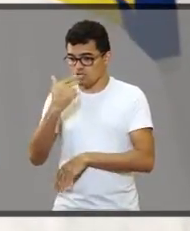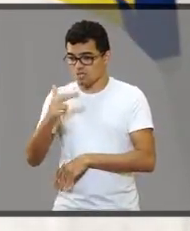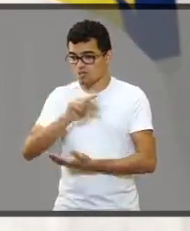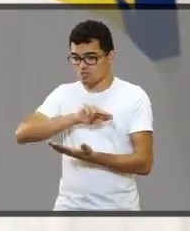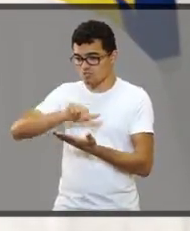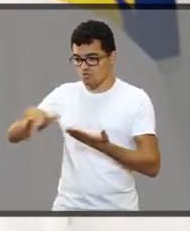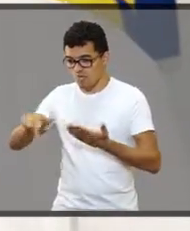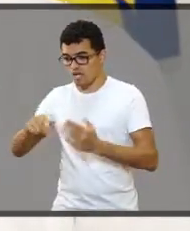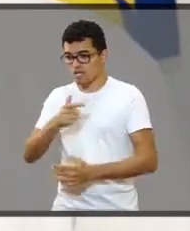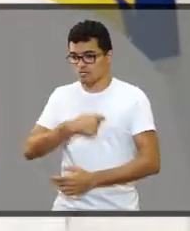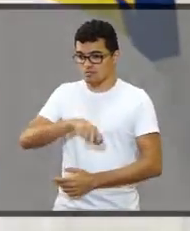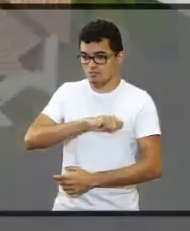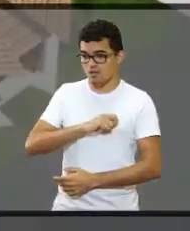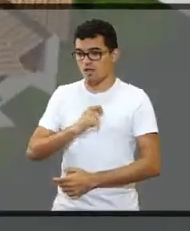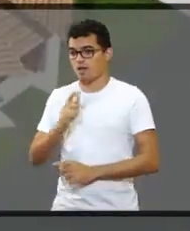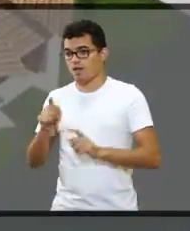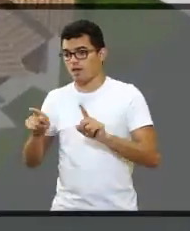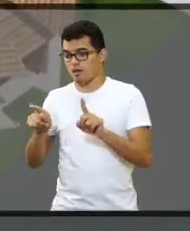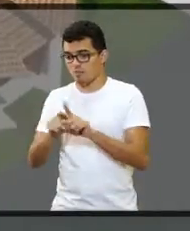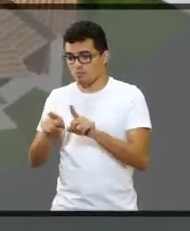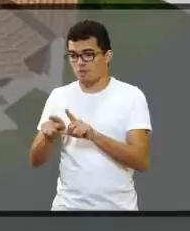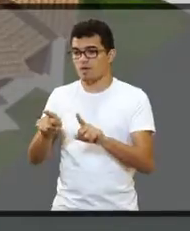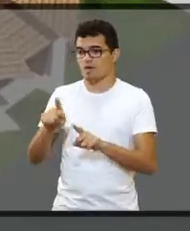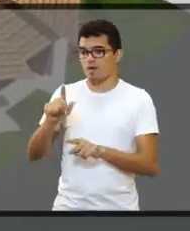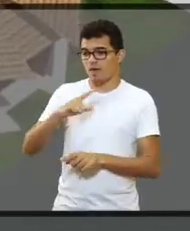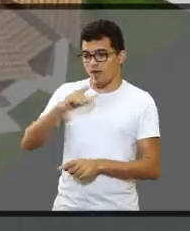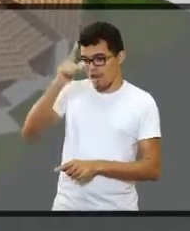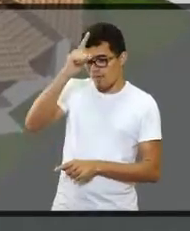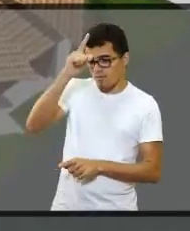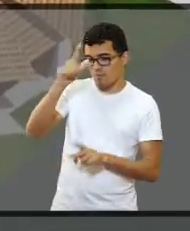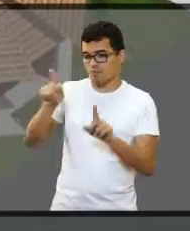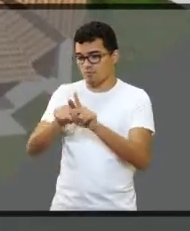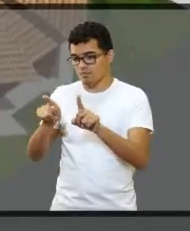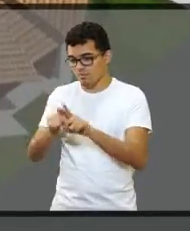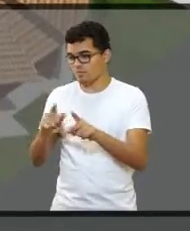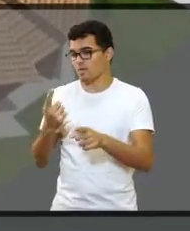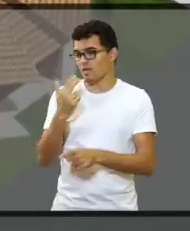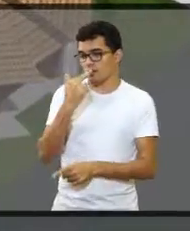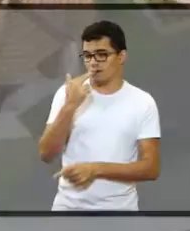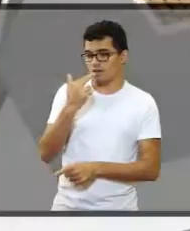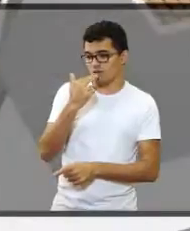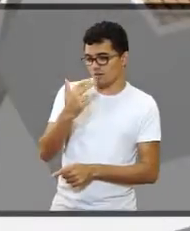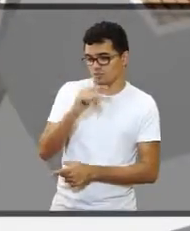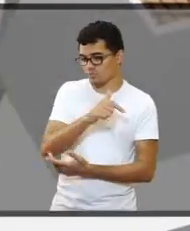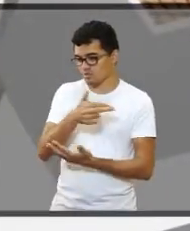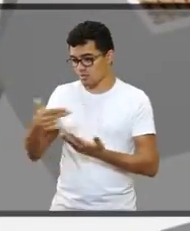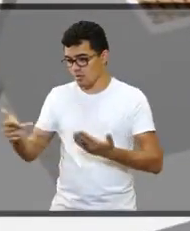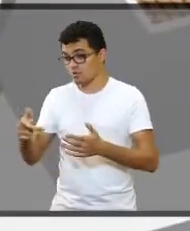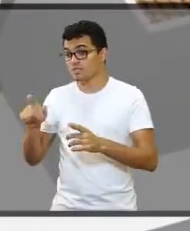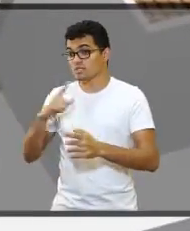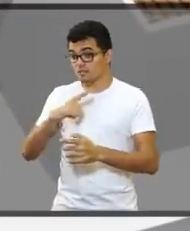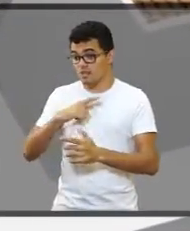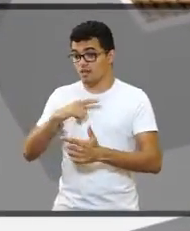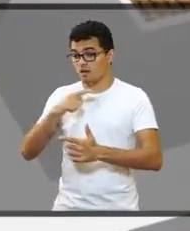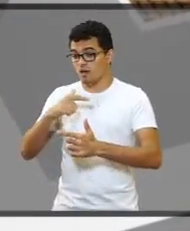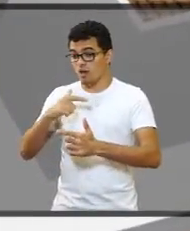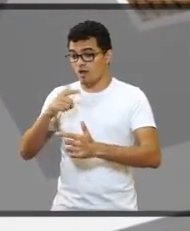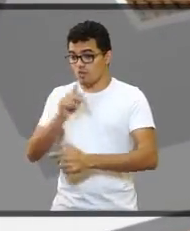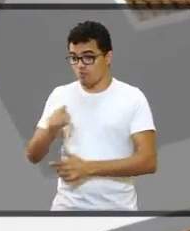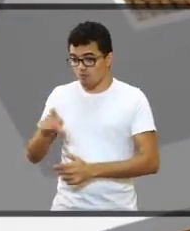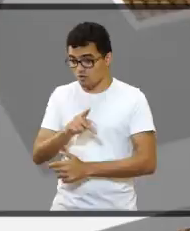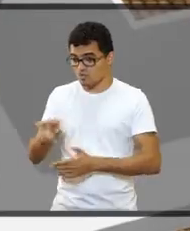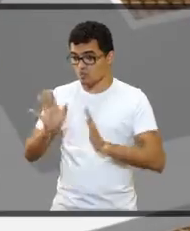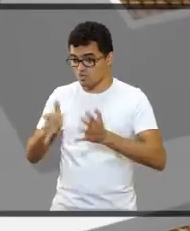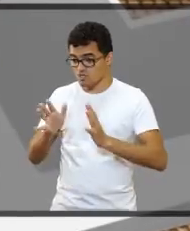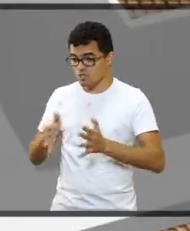como inglês, alemão. Nós já temos até professores voluntários para isso. Levar na parte de cultura,